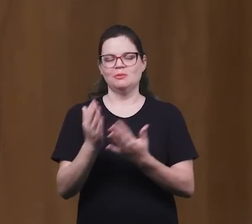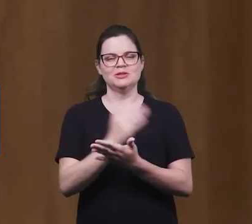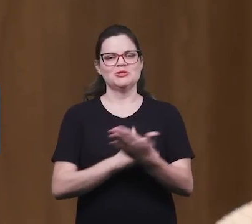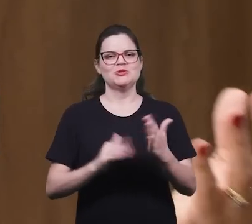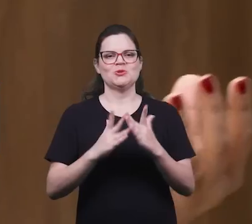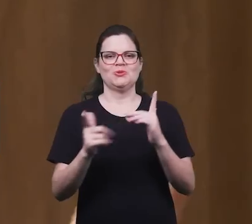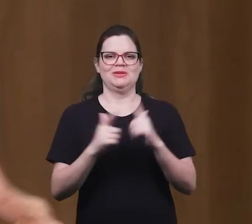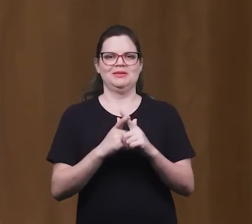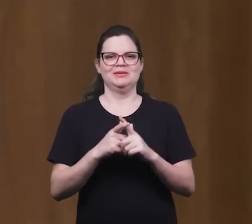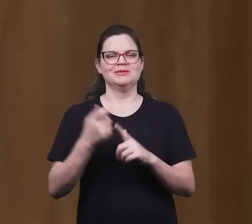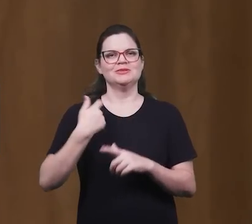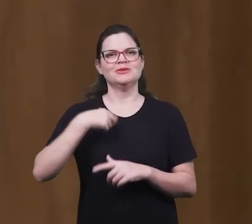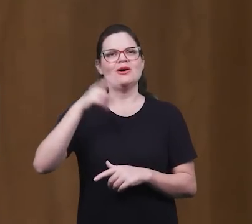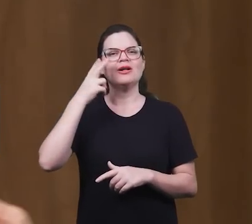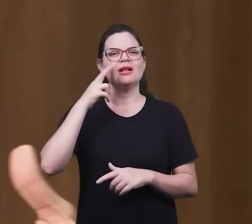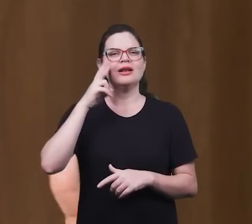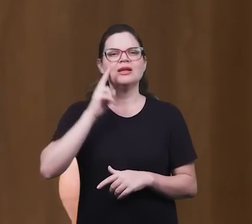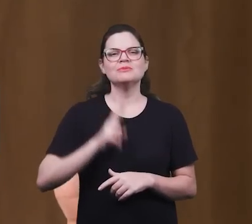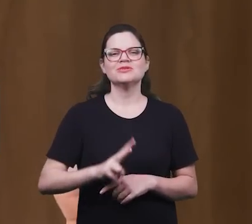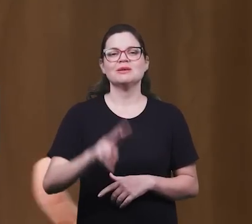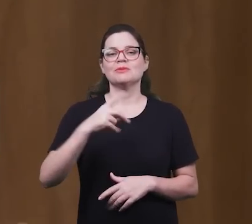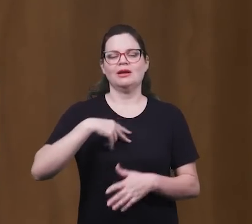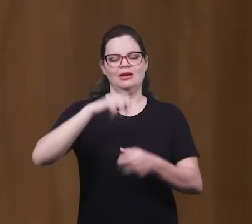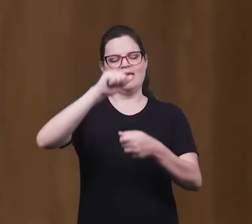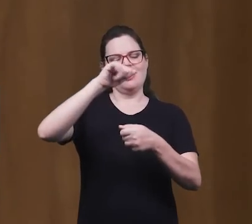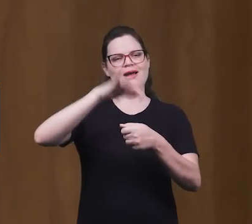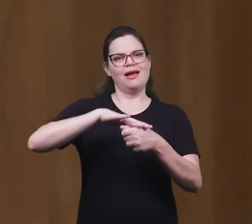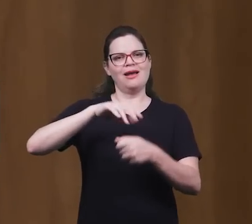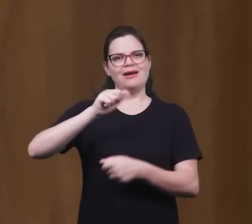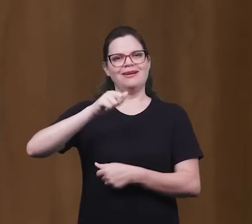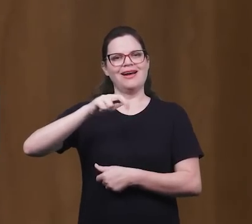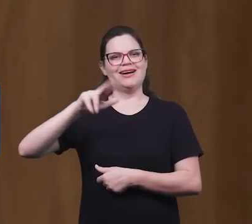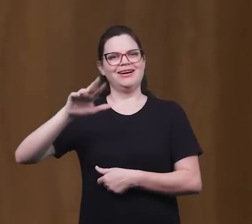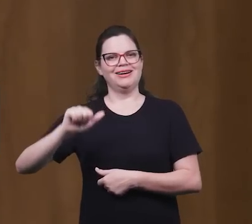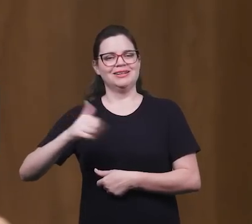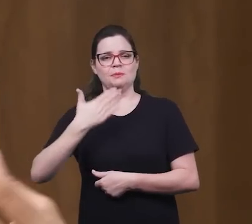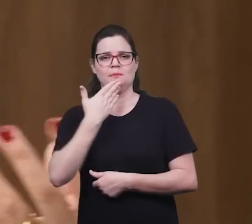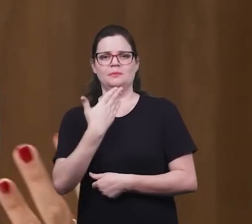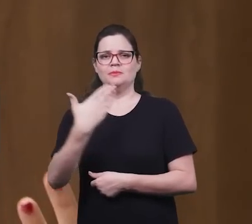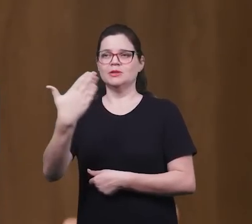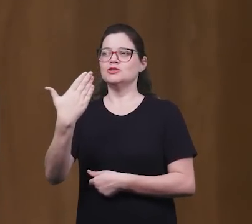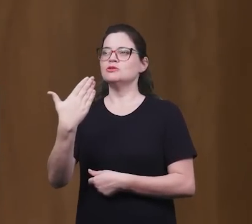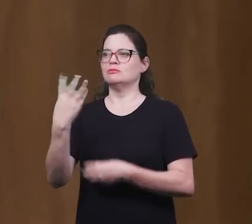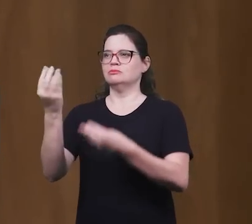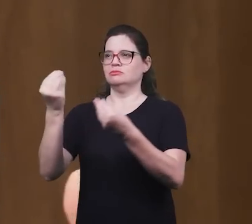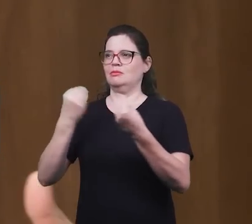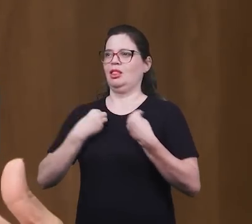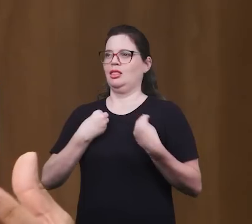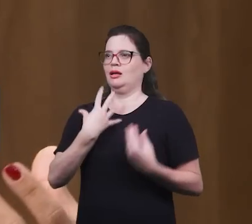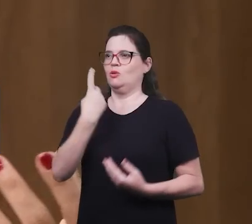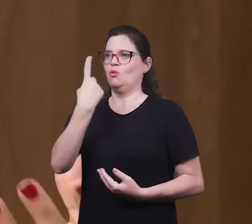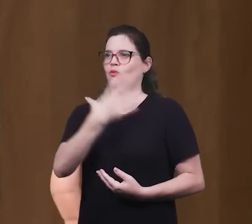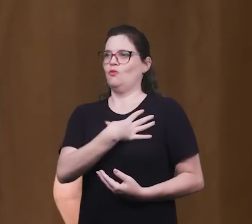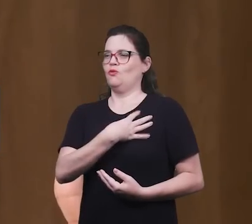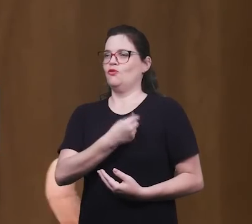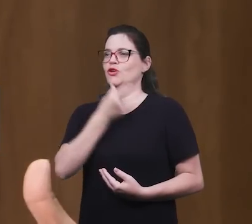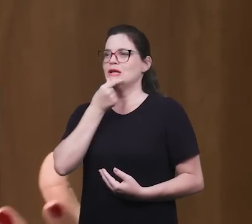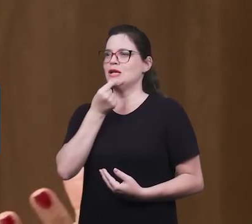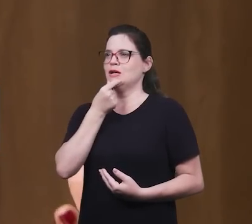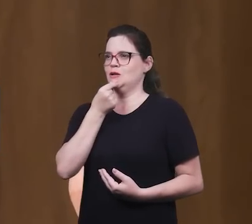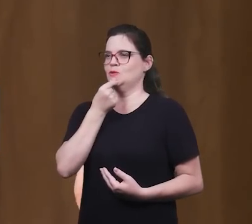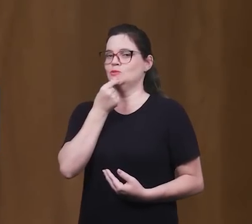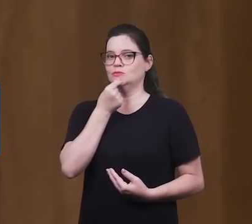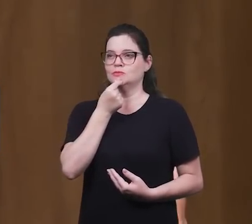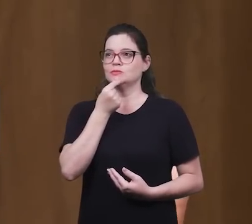fica lembrando de Ana, que pediu um filho e ele atendeu a uma demanda